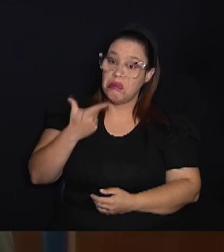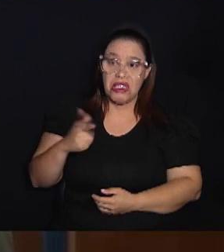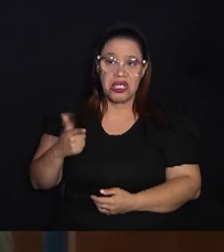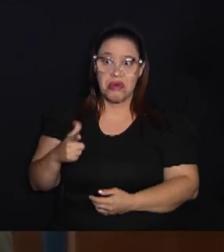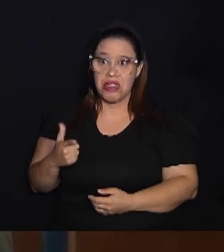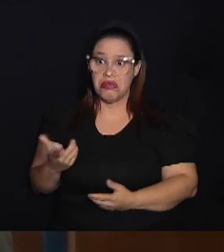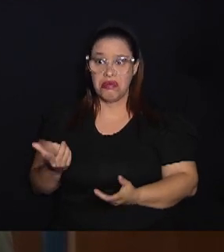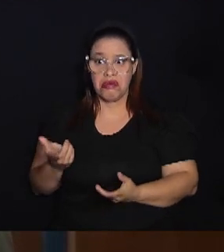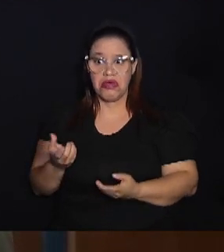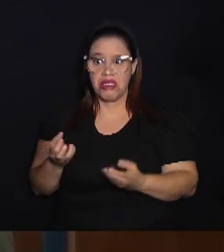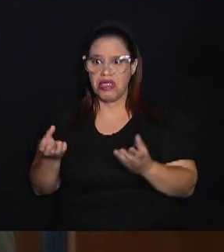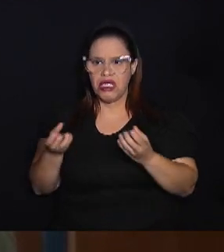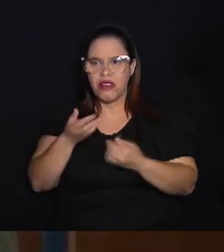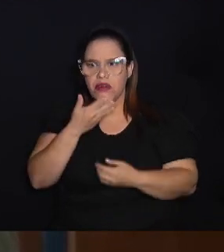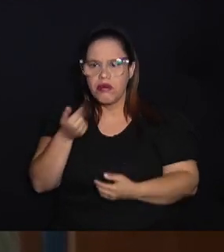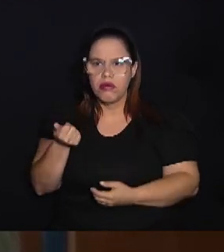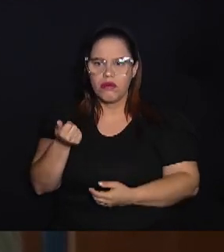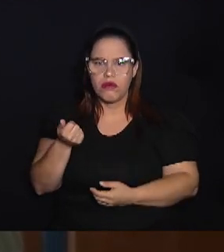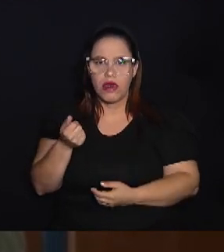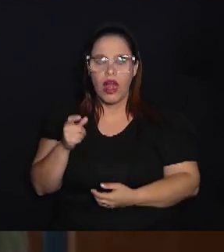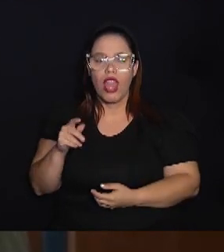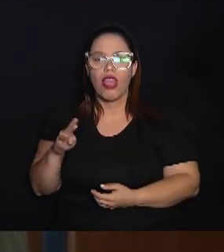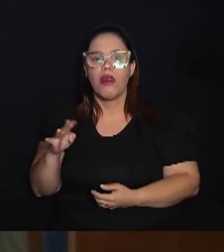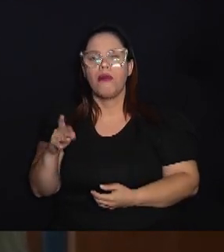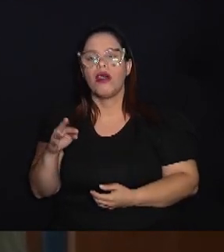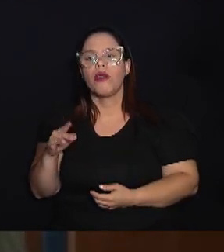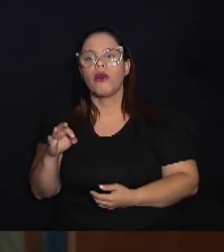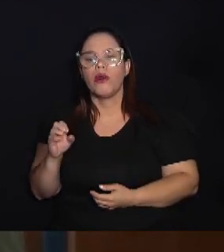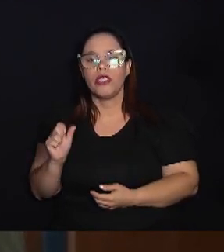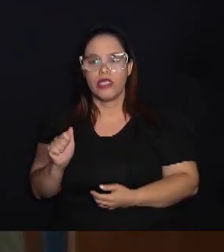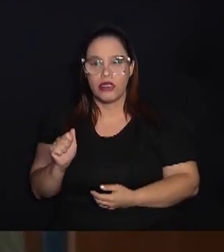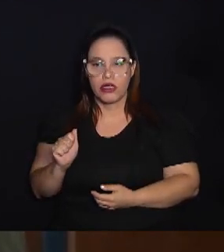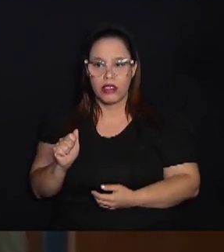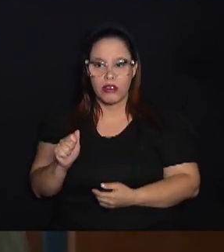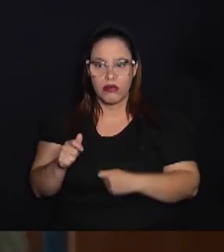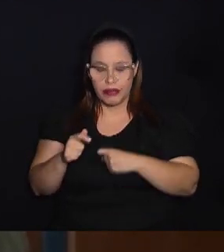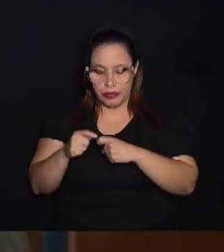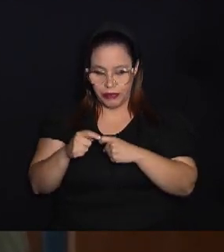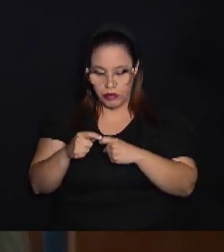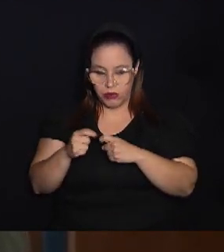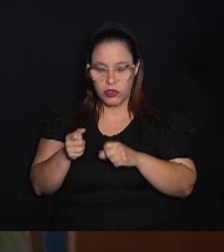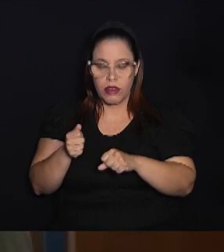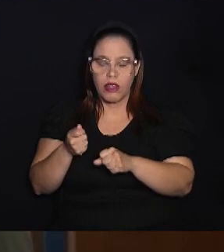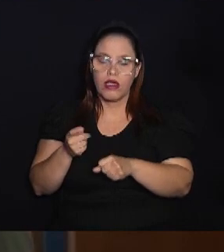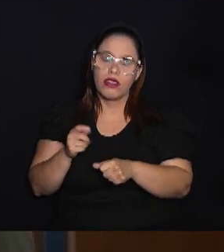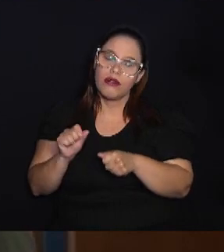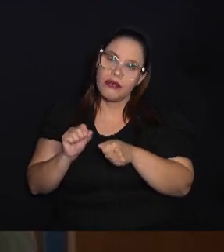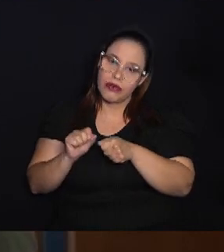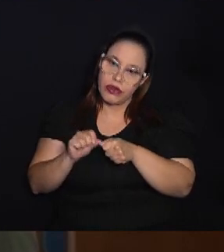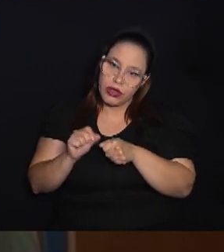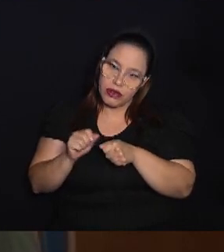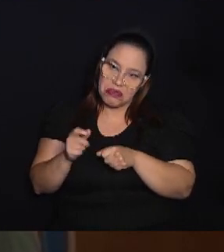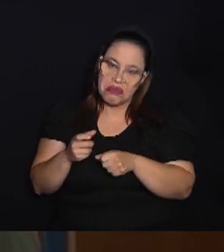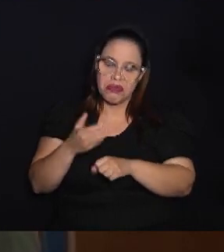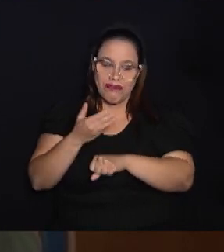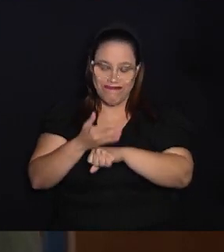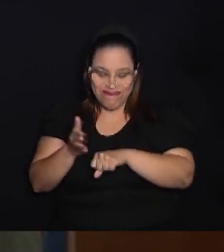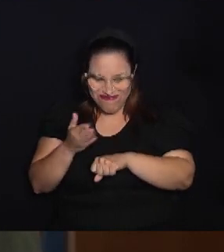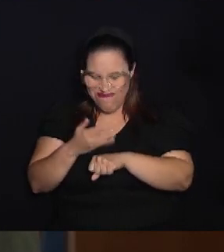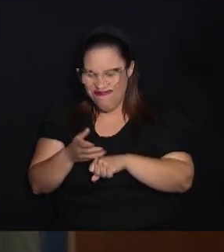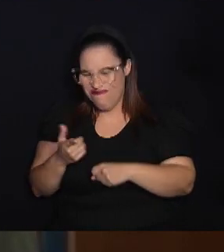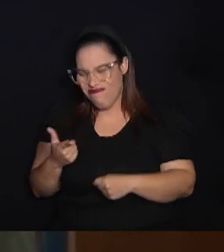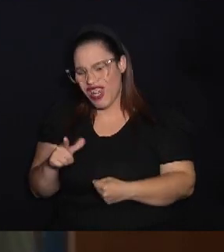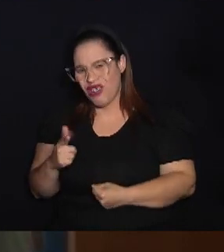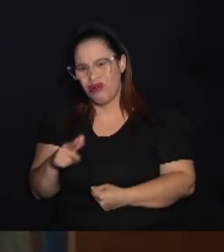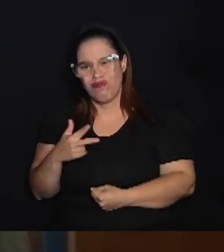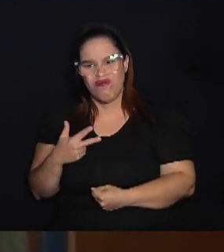encaminhada para um dermatologista que me fez um tratamento que também, infelizmente, não deu certo